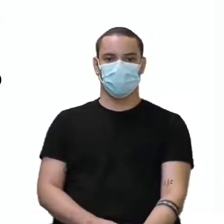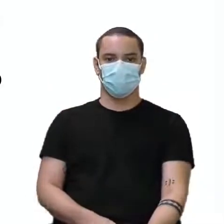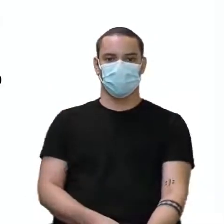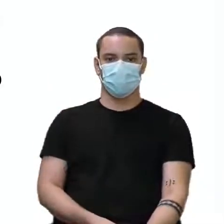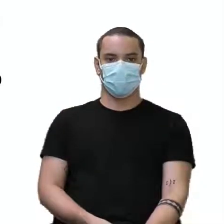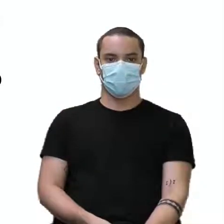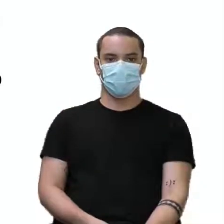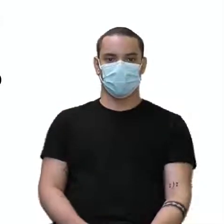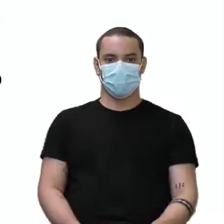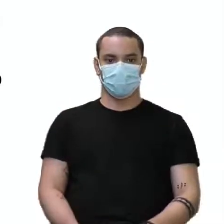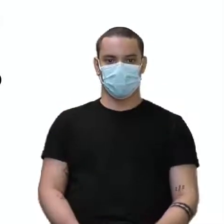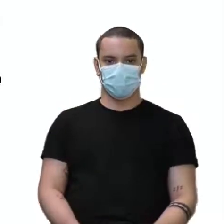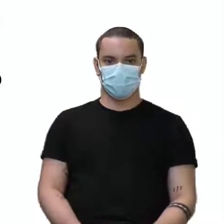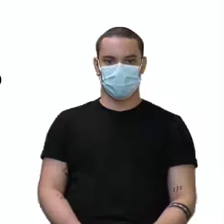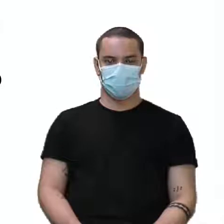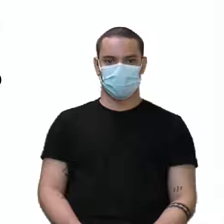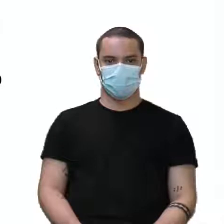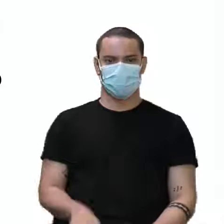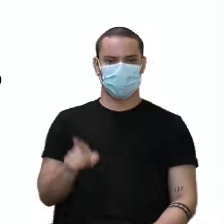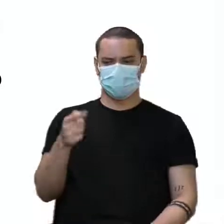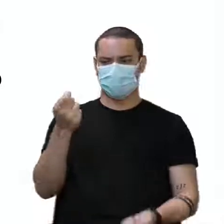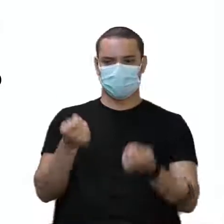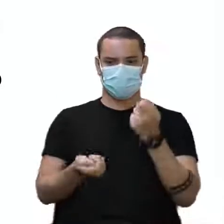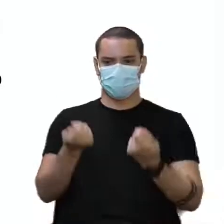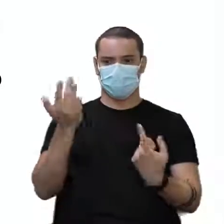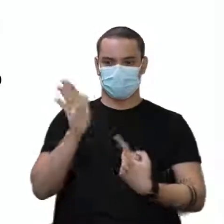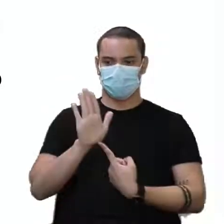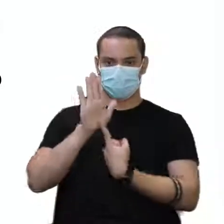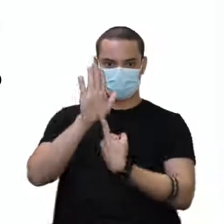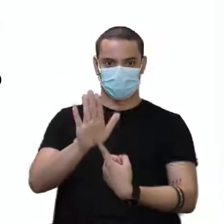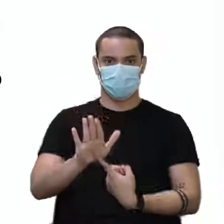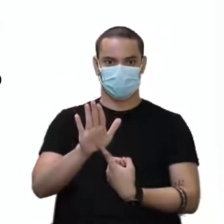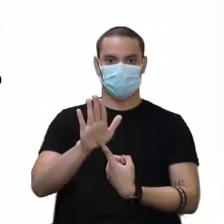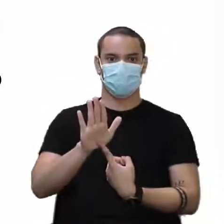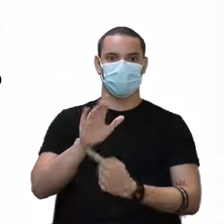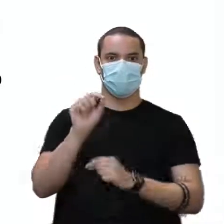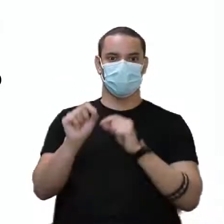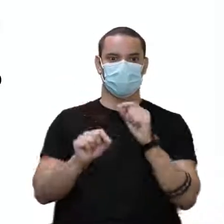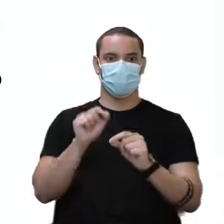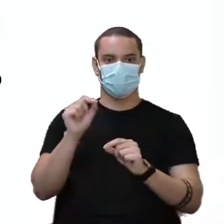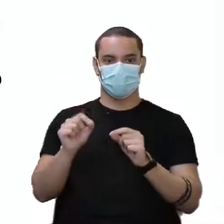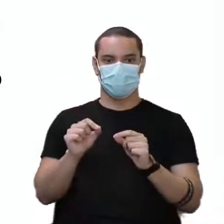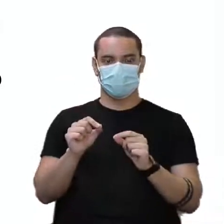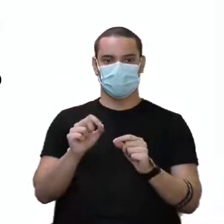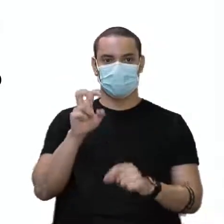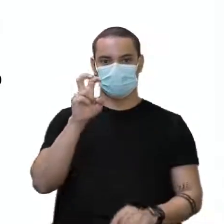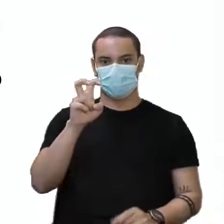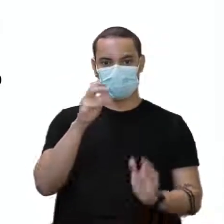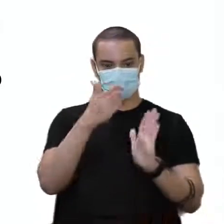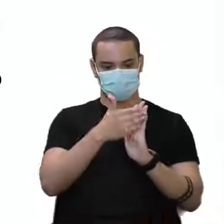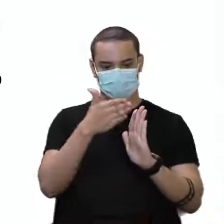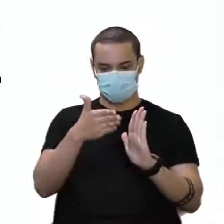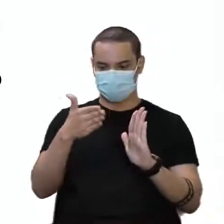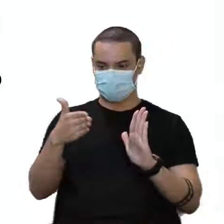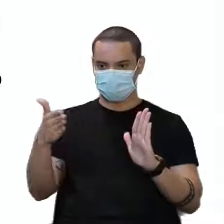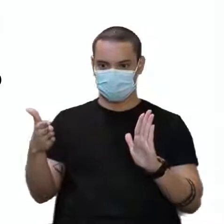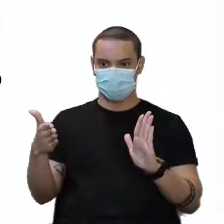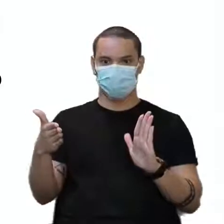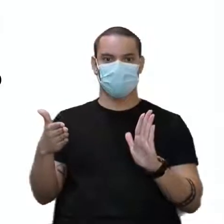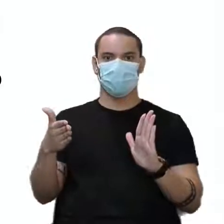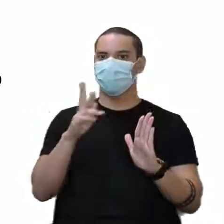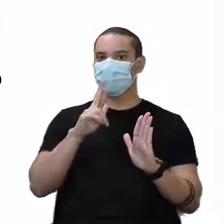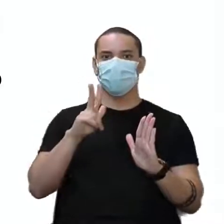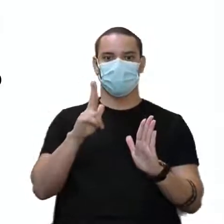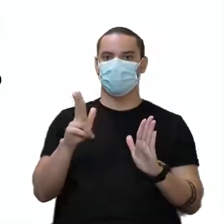needs to be fixed. Essa balança, ela mostra 5 pounds, que seria uma medida de peso lá. Não